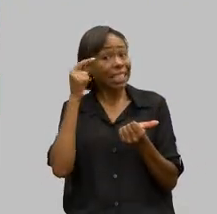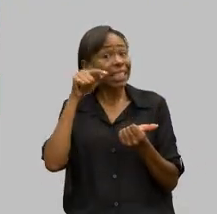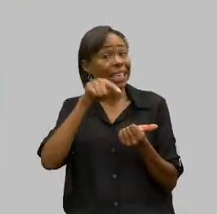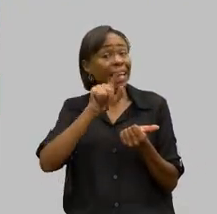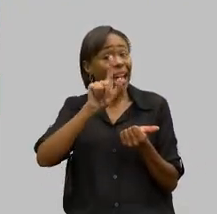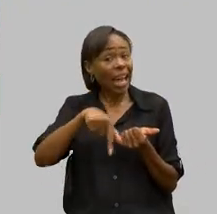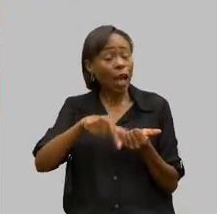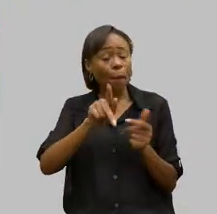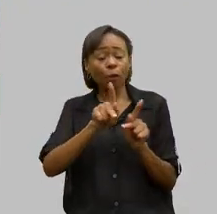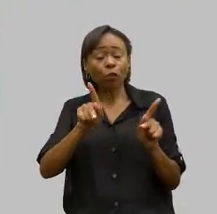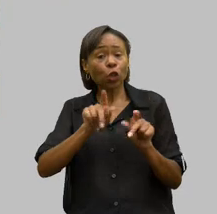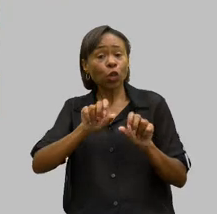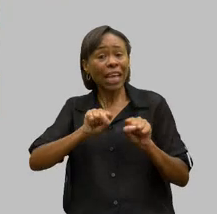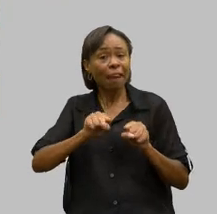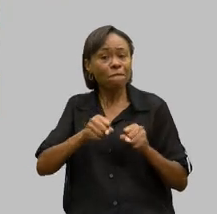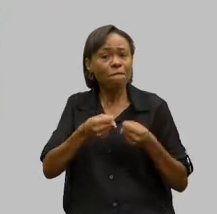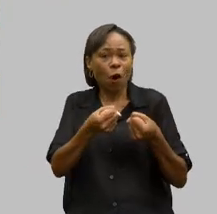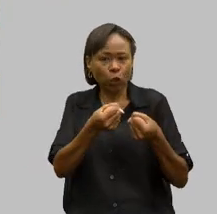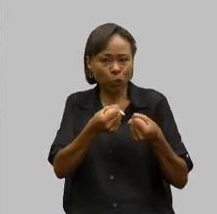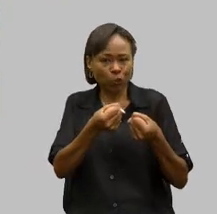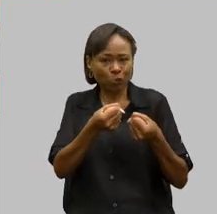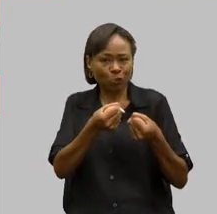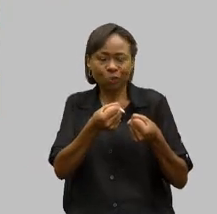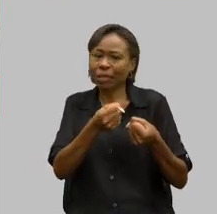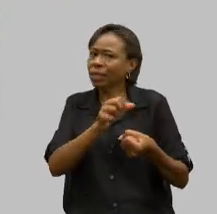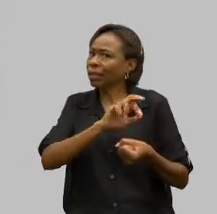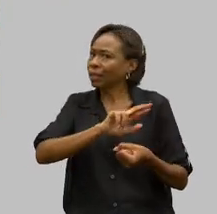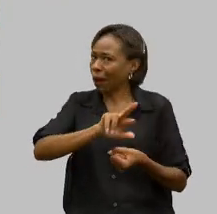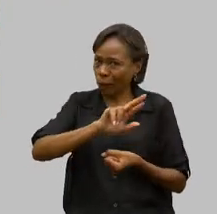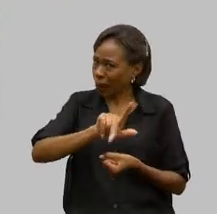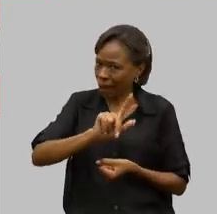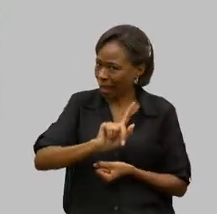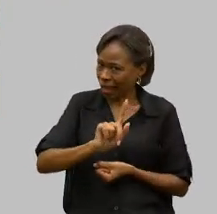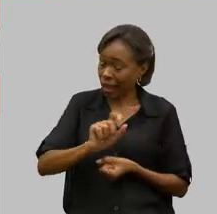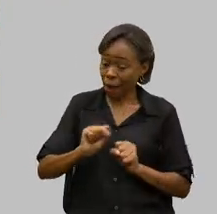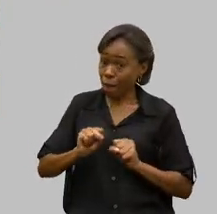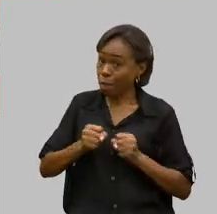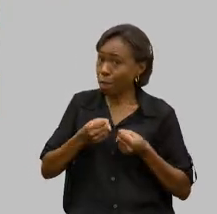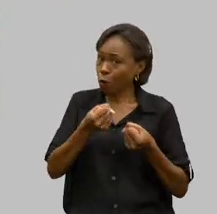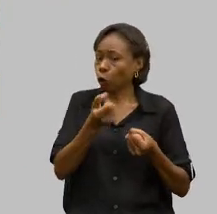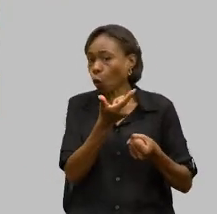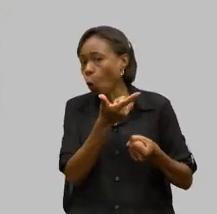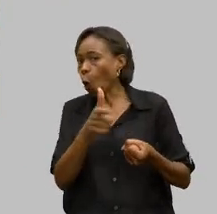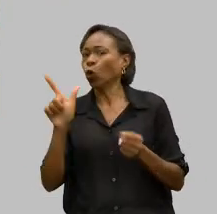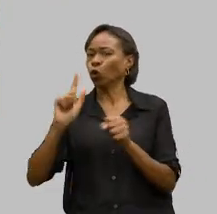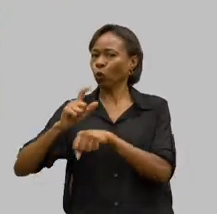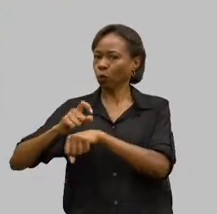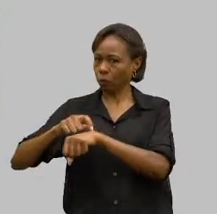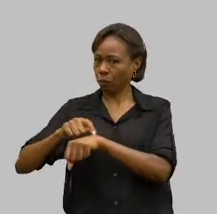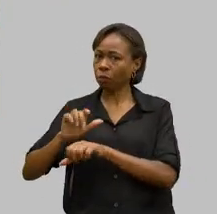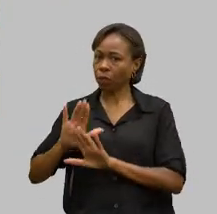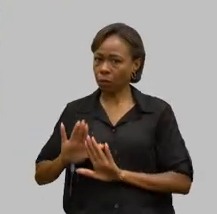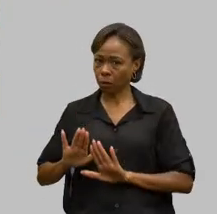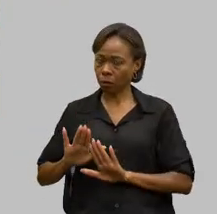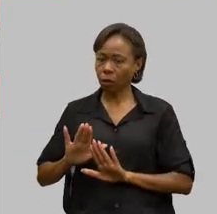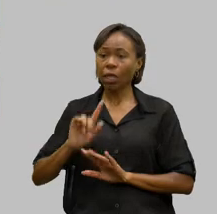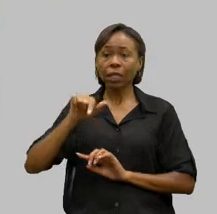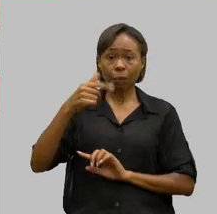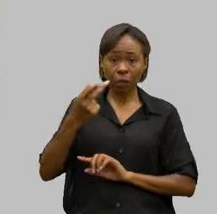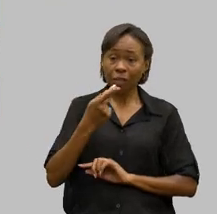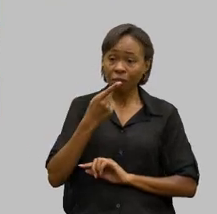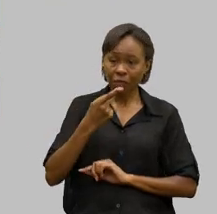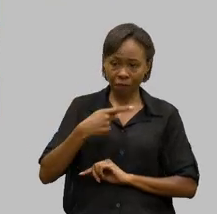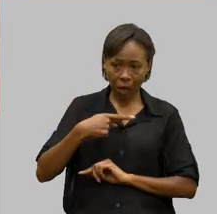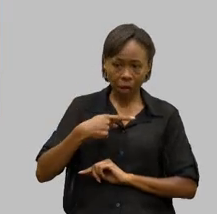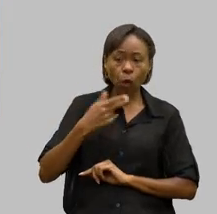e não é um reforço. O reforço, a gente dá em um outro momento. Neste caso específico, depois você me passa, por favor, o nome da escola que a gente tem que